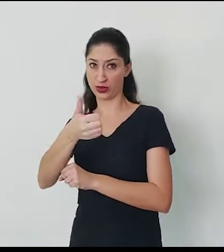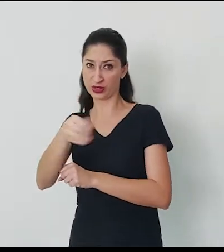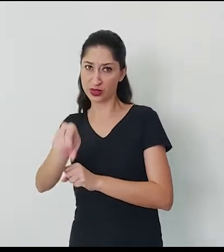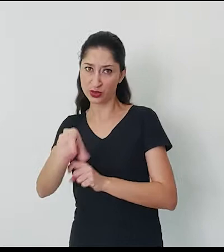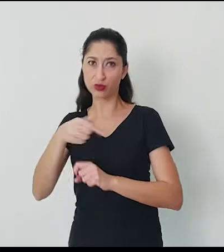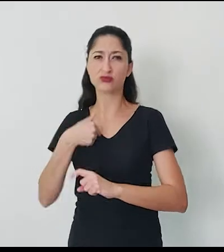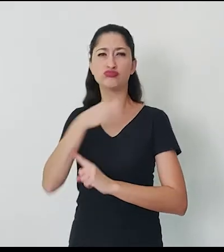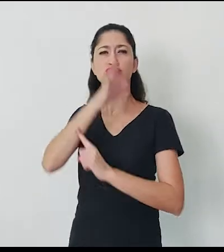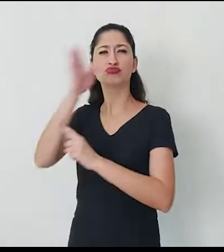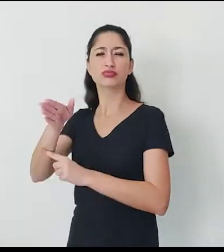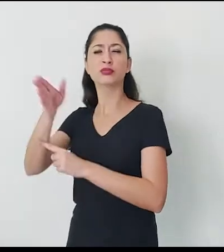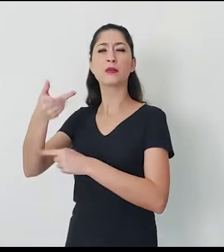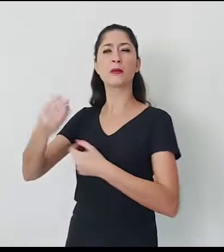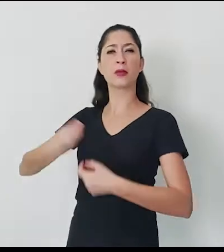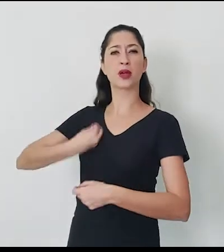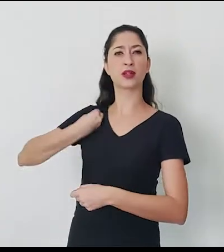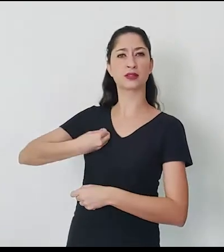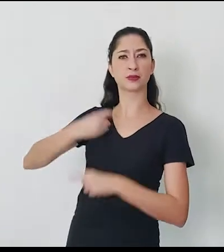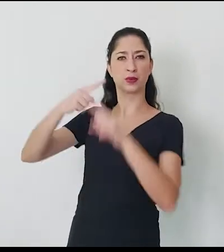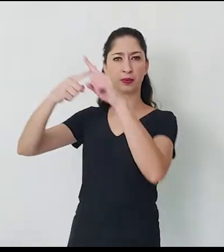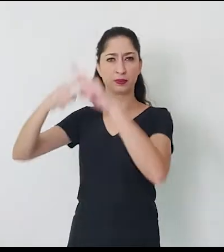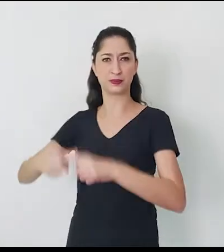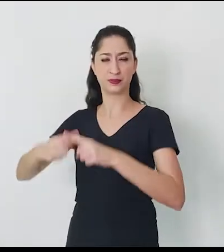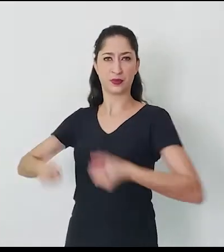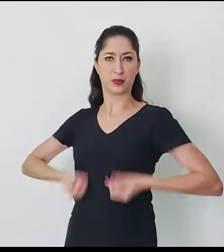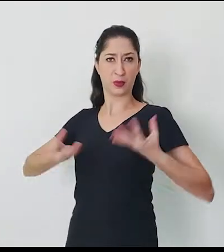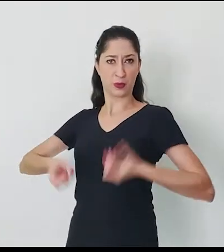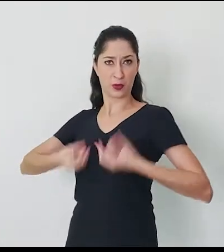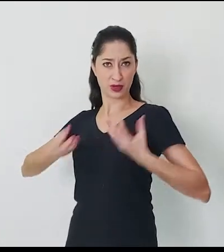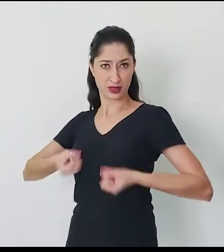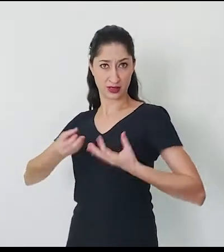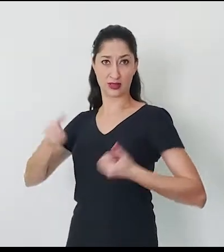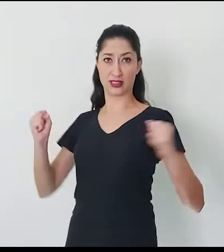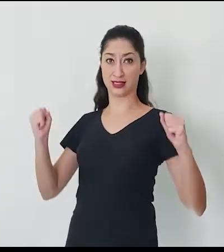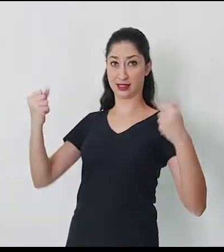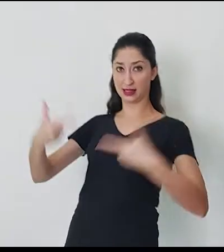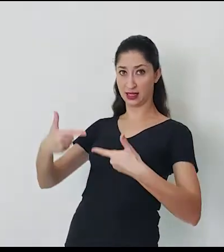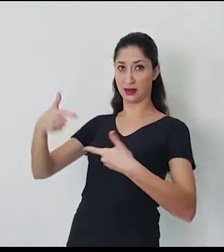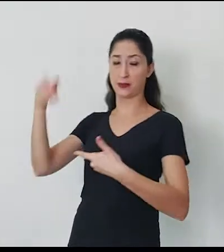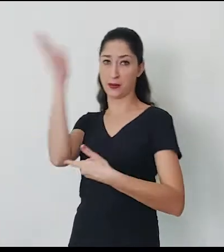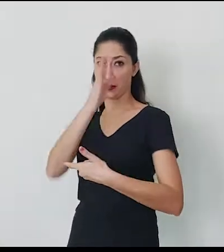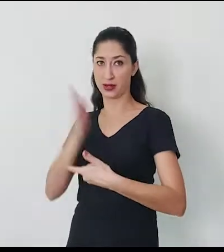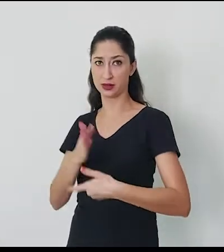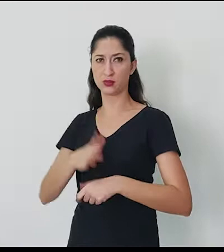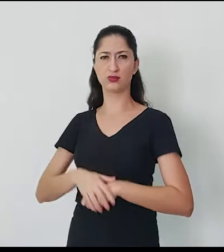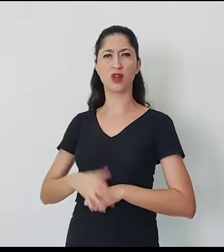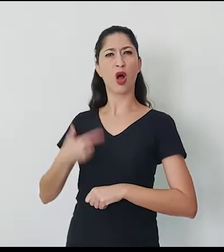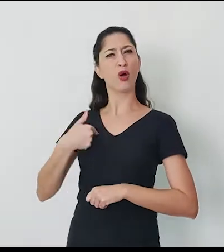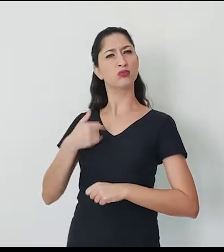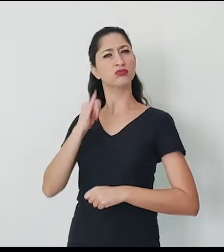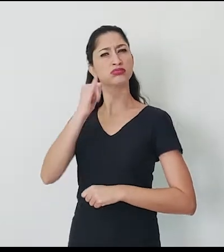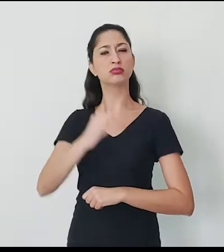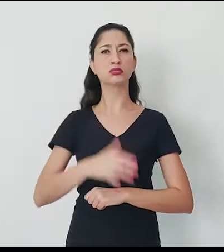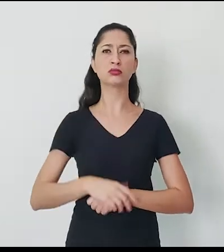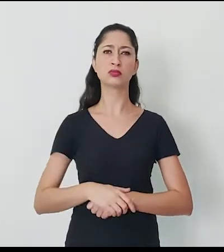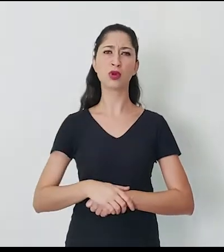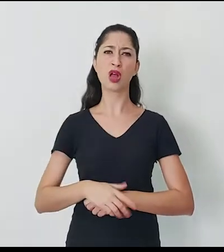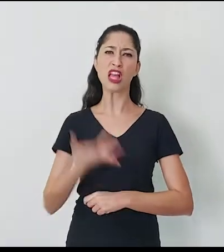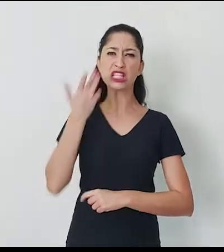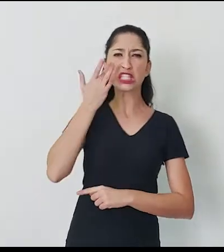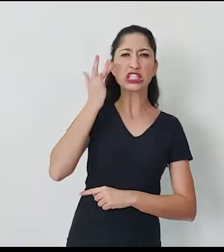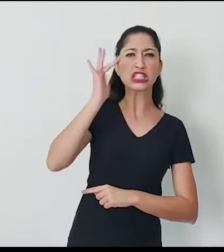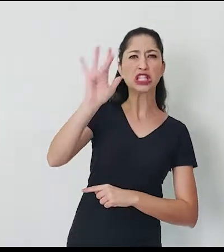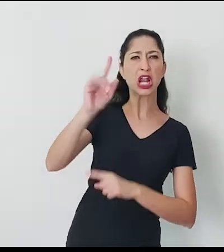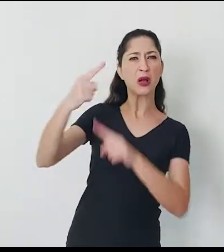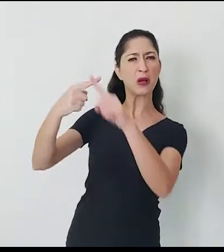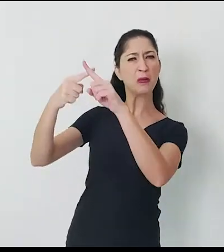E lá eu recitei uma letra minha que questiona exatamente esse lugar. Eu falo: é muito estranho ser na